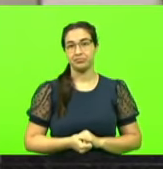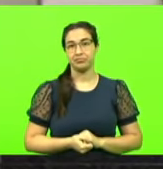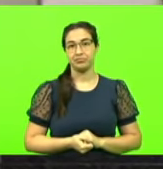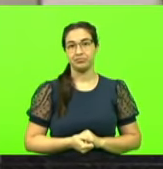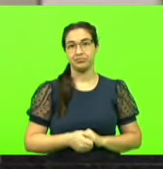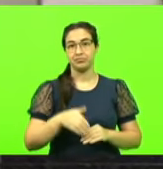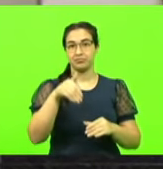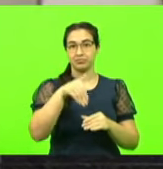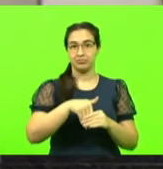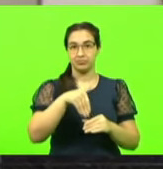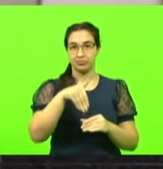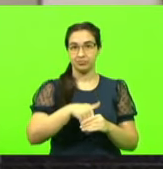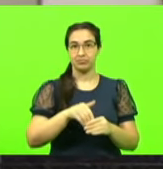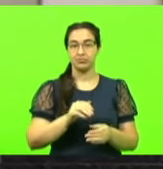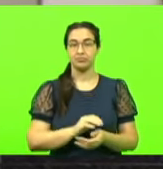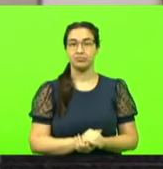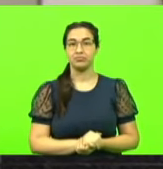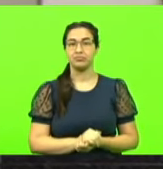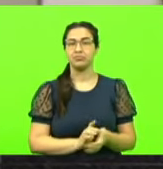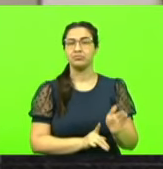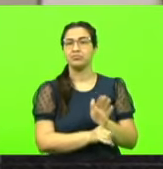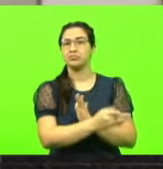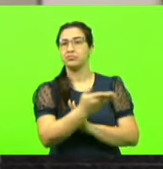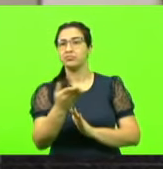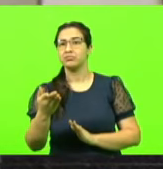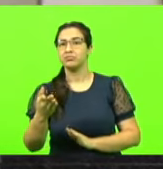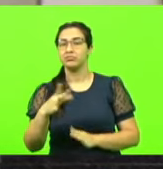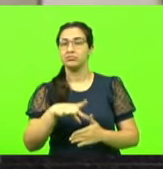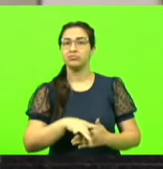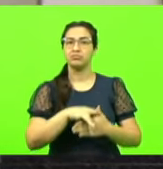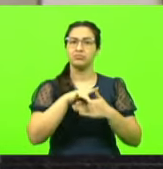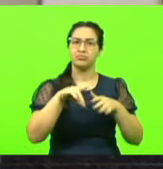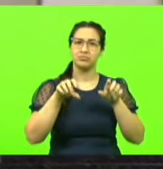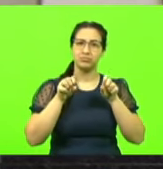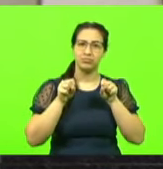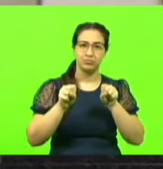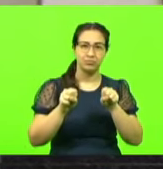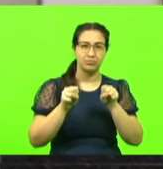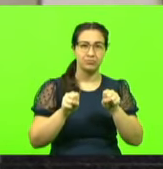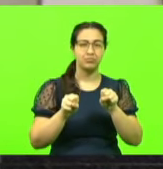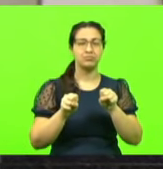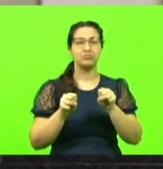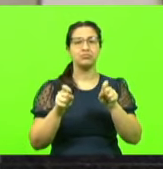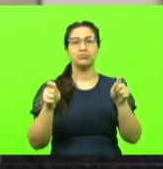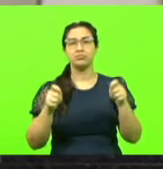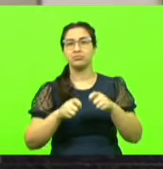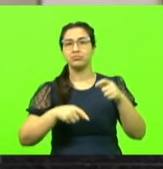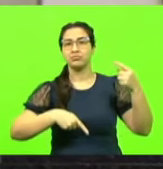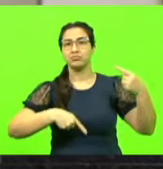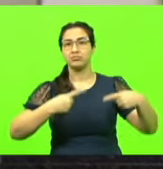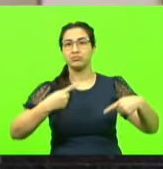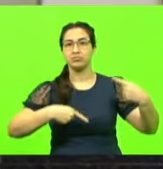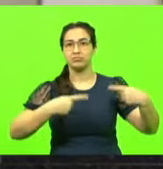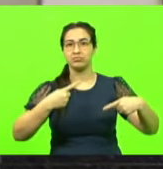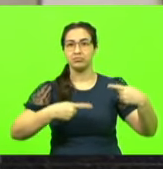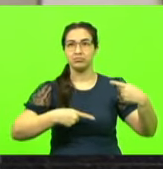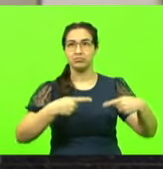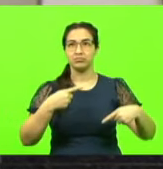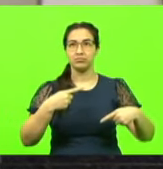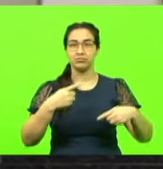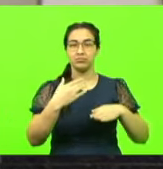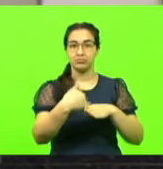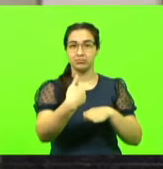Votação. Consulto, senhores líderes, se nós podemos, poderemos discutir extra